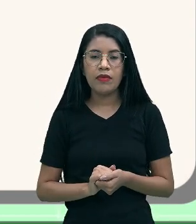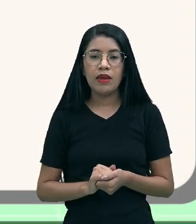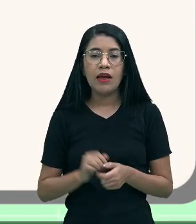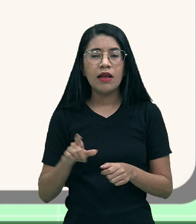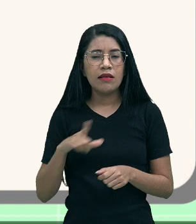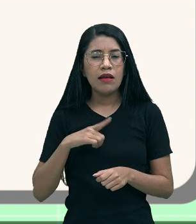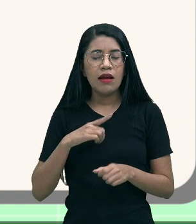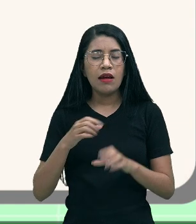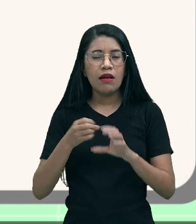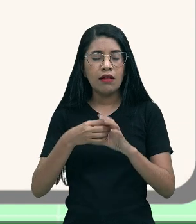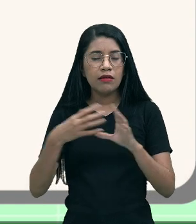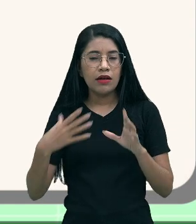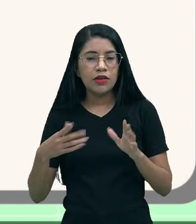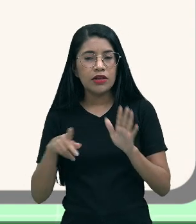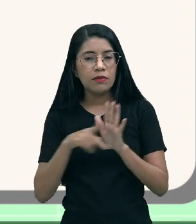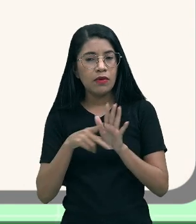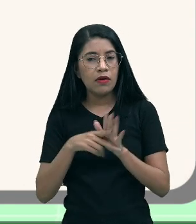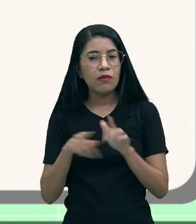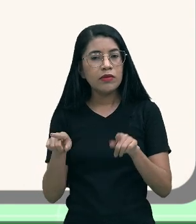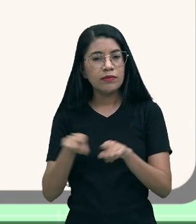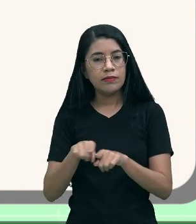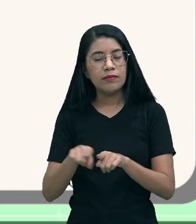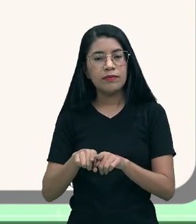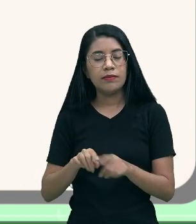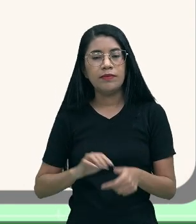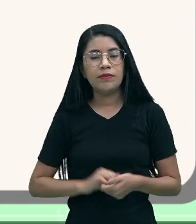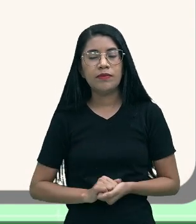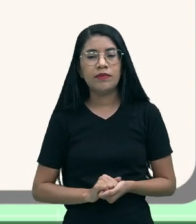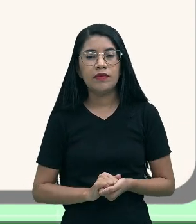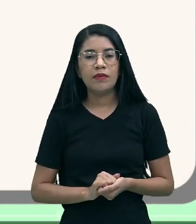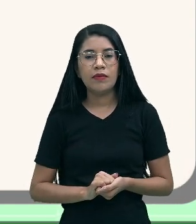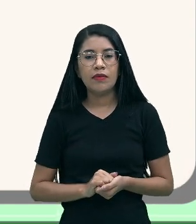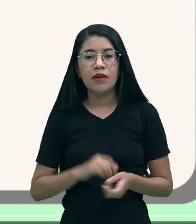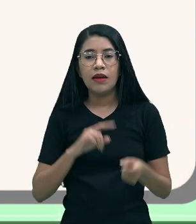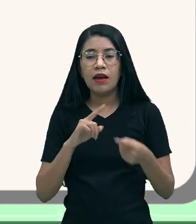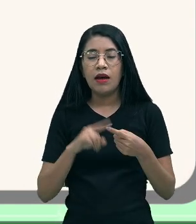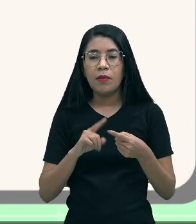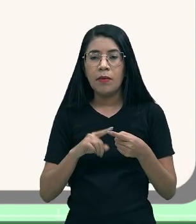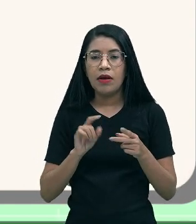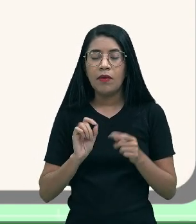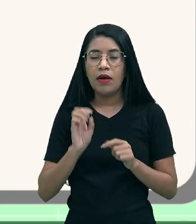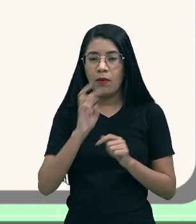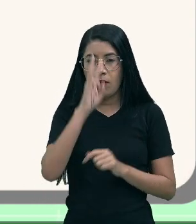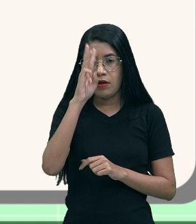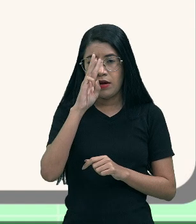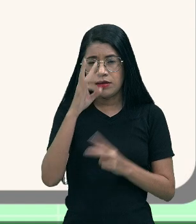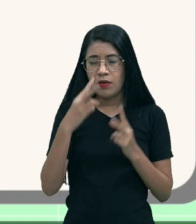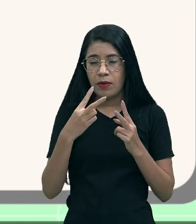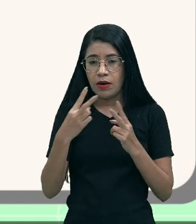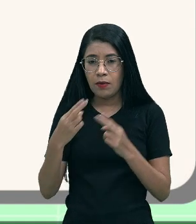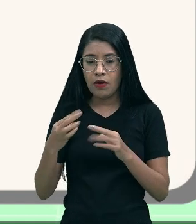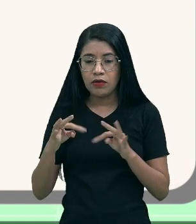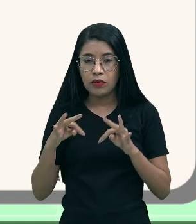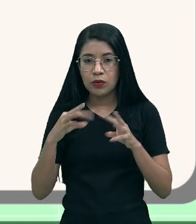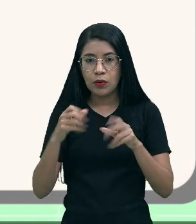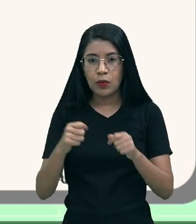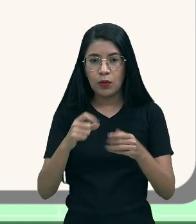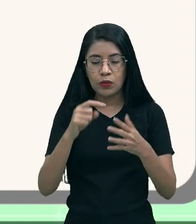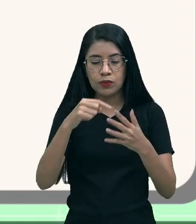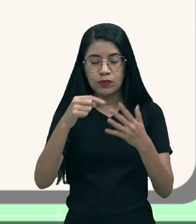características, a associação em paralelo também terá as suas. A primeira é que o potencial elétrico é o mesmo para todos os elementos do